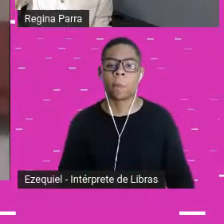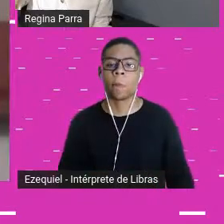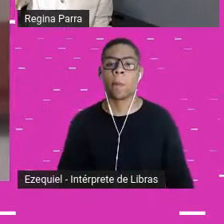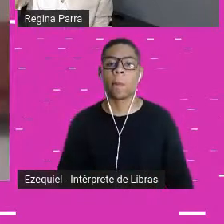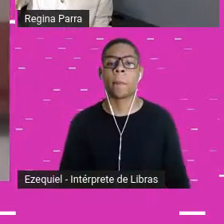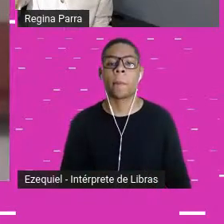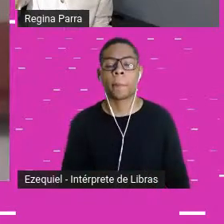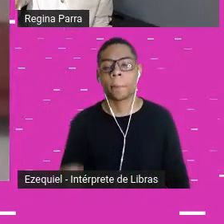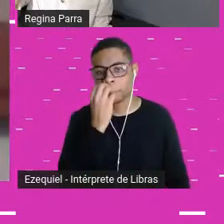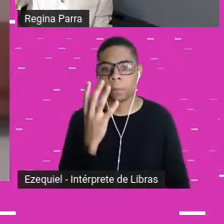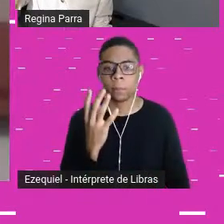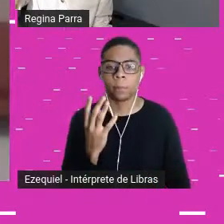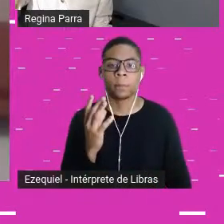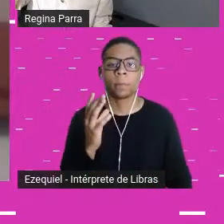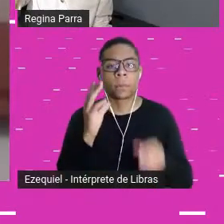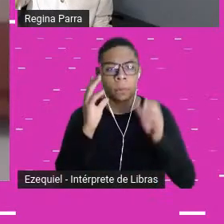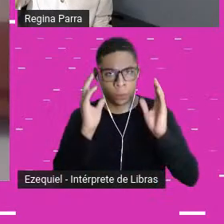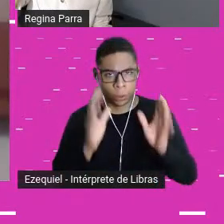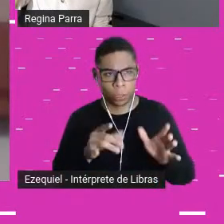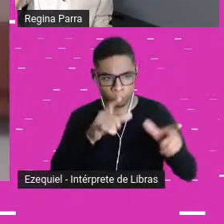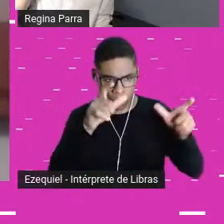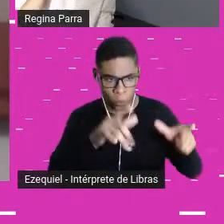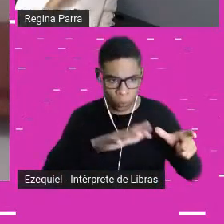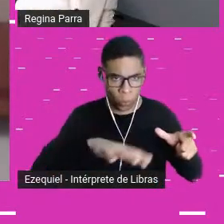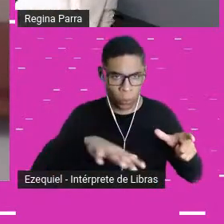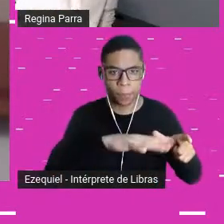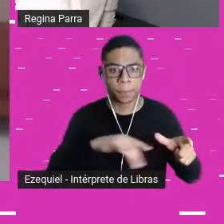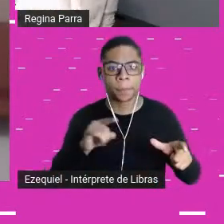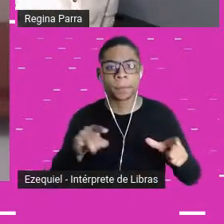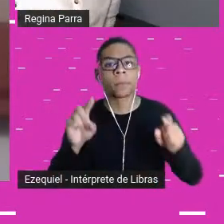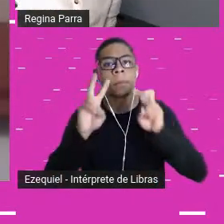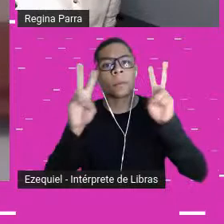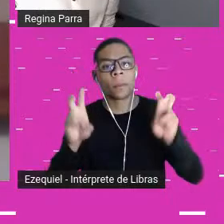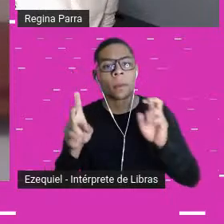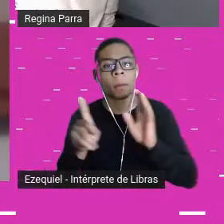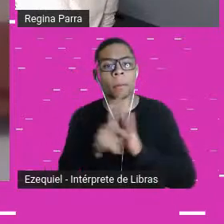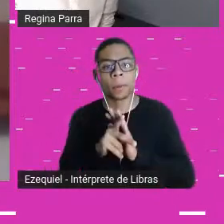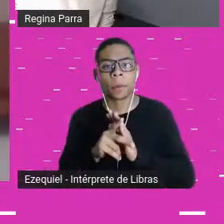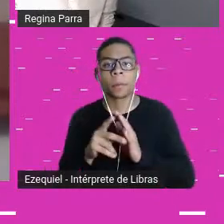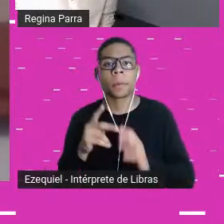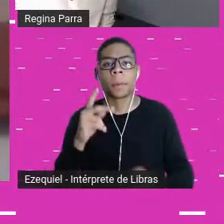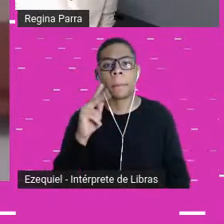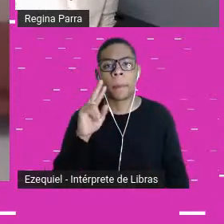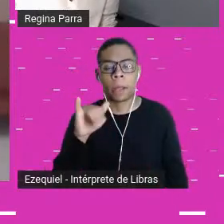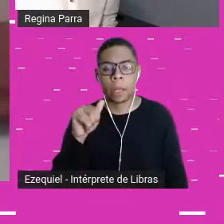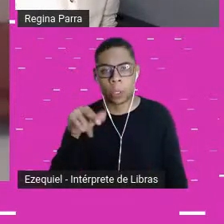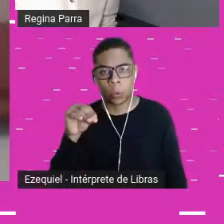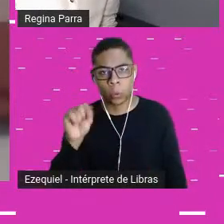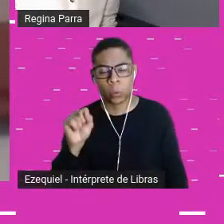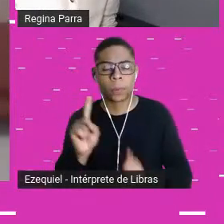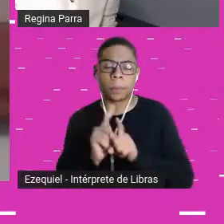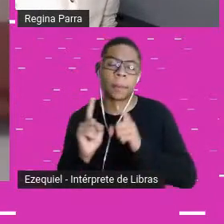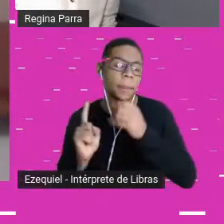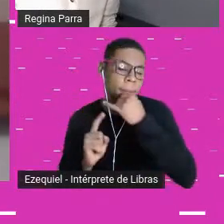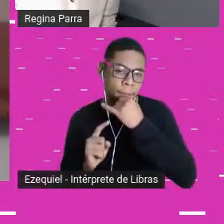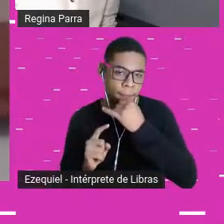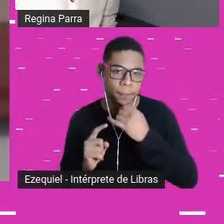Já era um lugar que ele já vinha tocando, tanto nos fragmentos troianos também, né, como